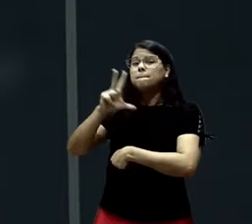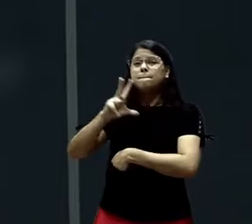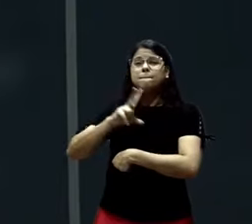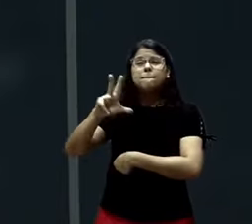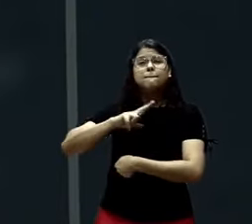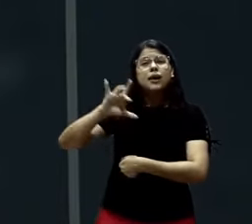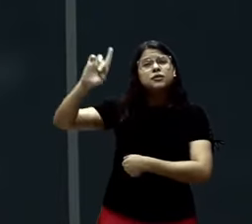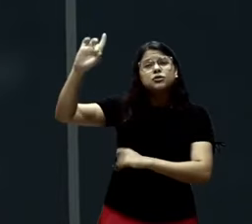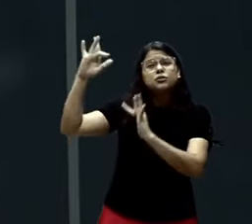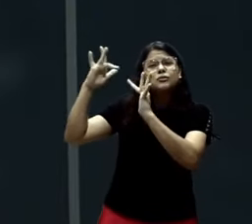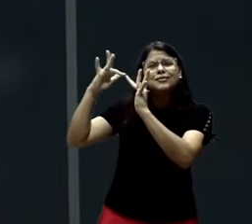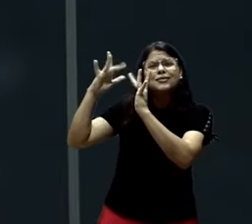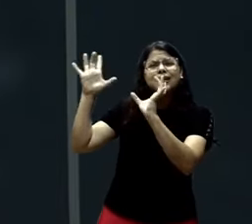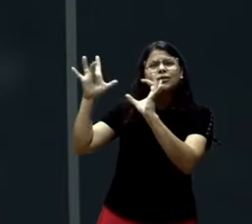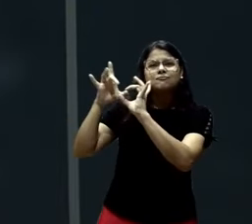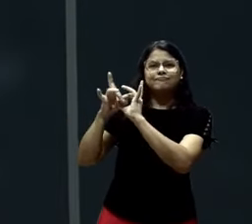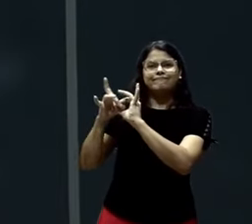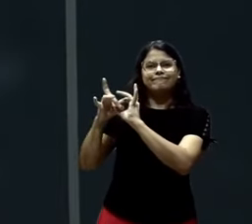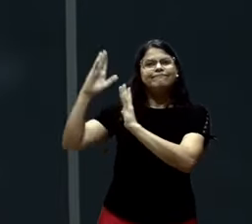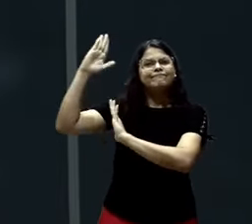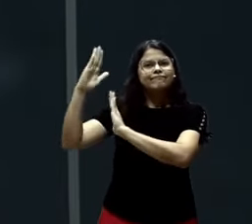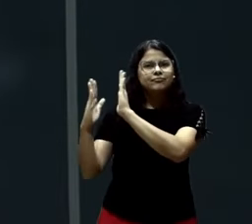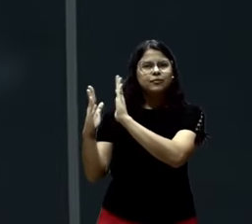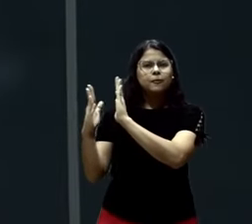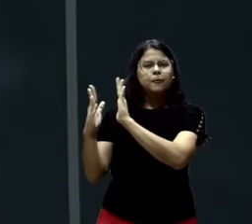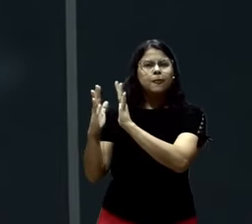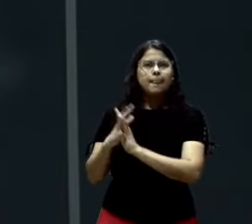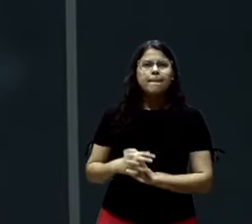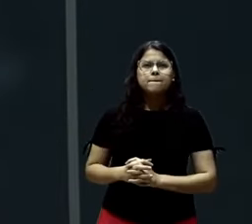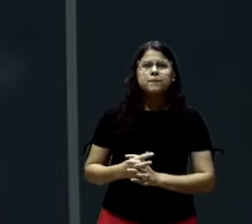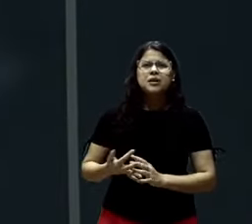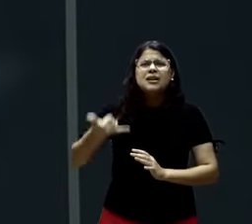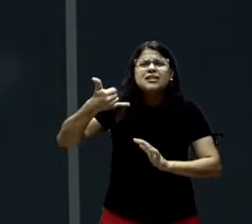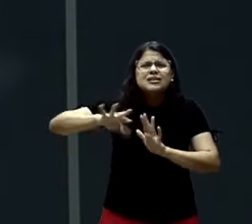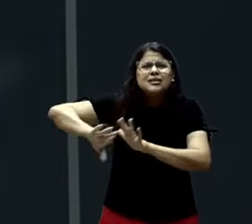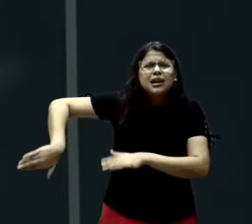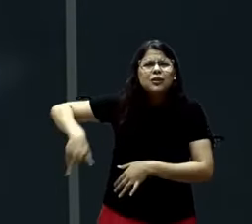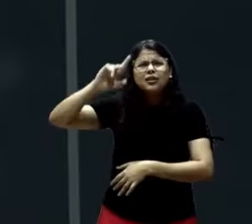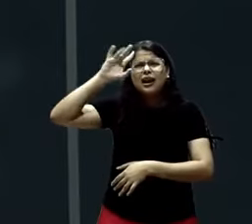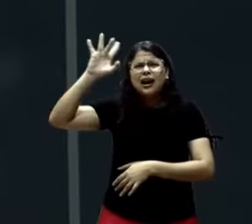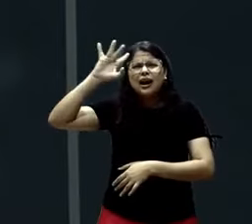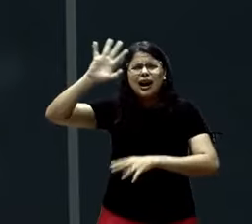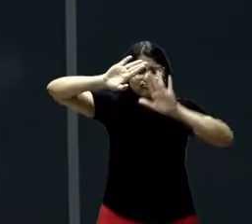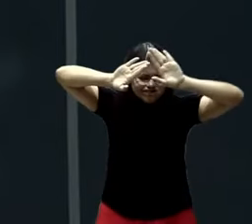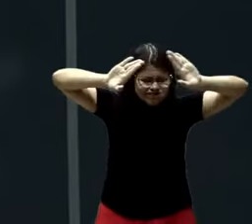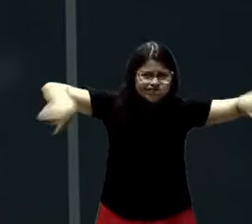É um instante na presença de Deus, onde eu desligo o que eu tenho, onde eu não vou atender